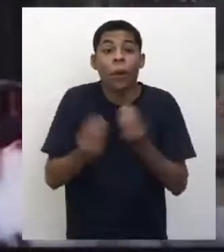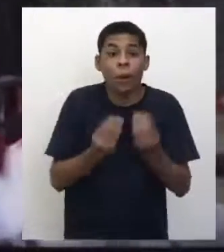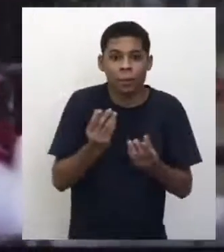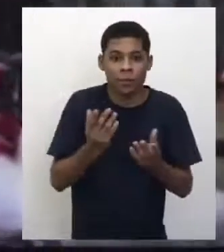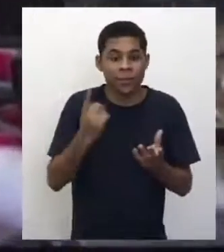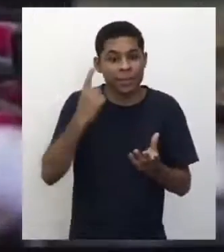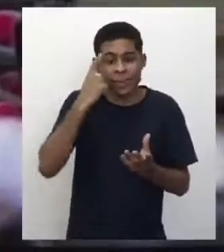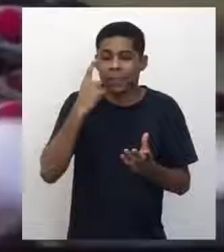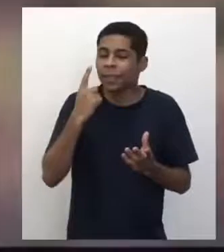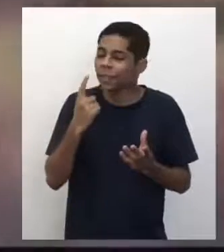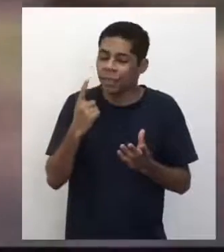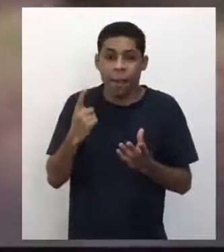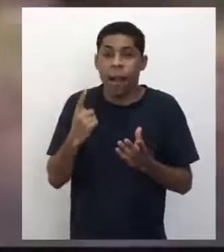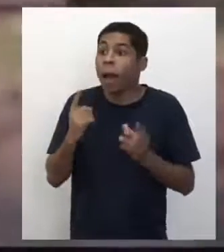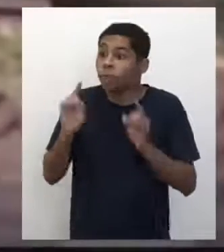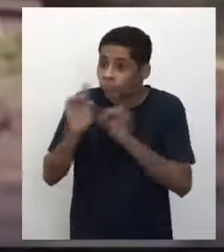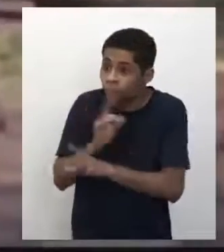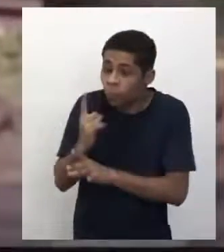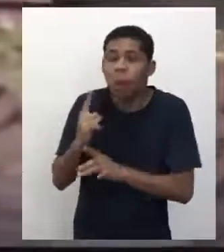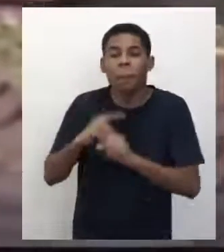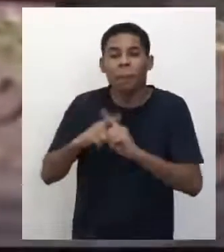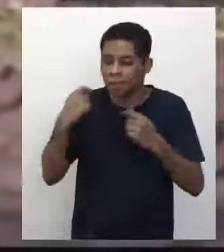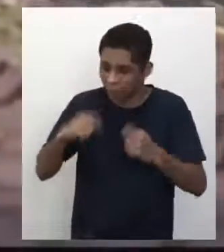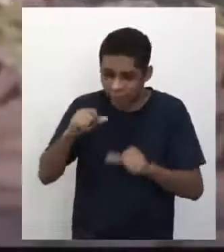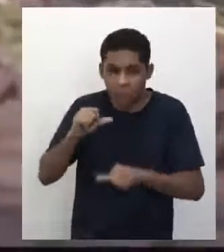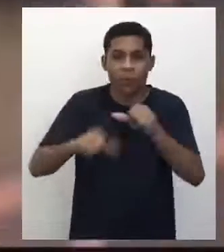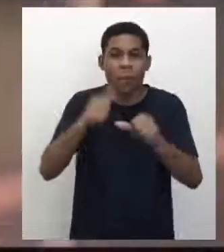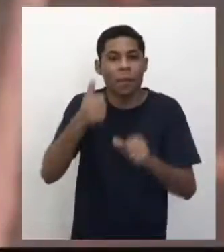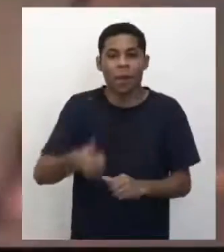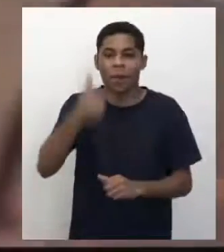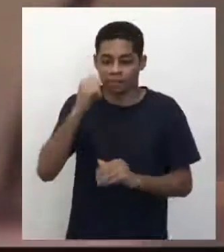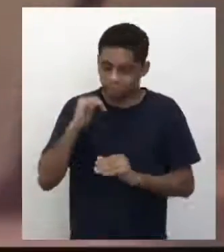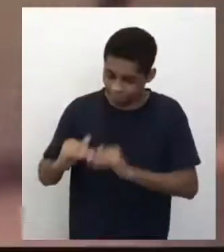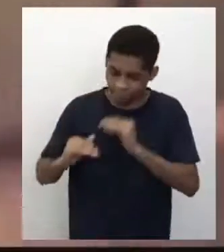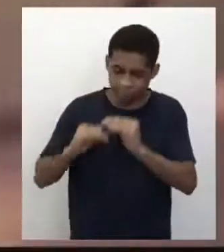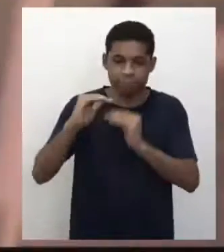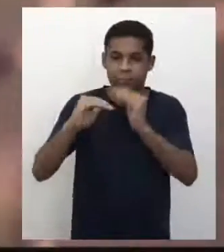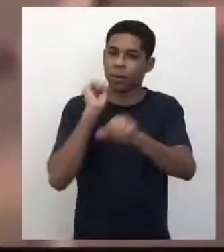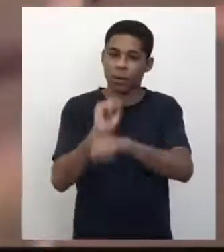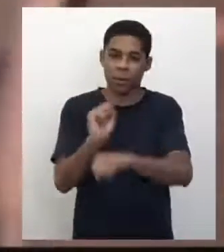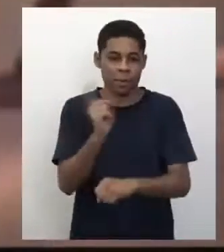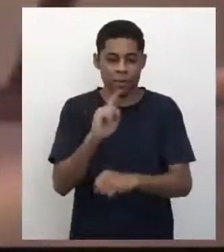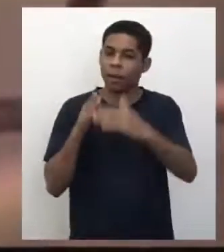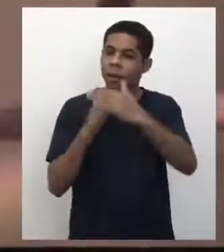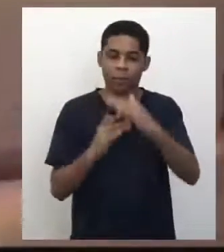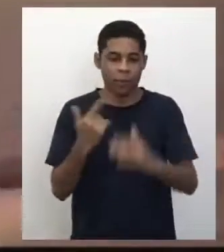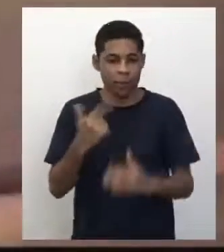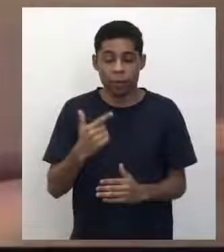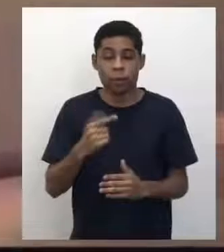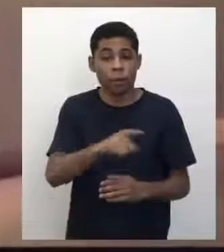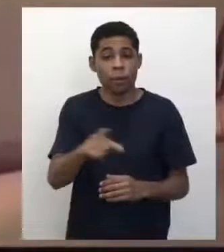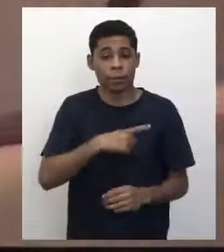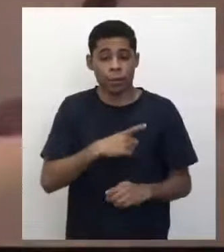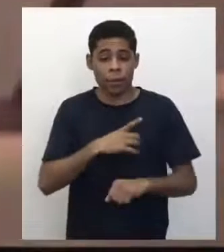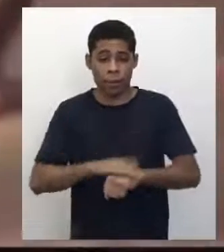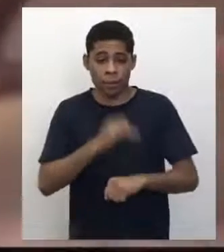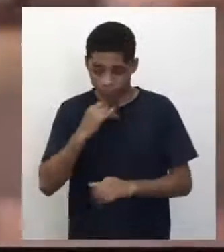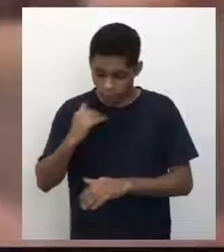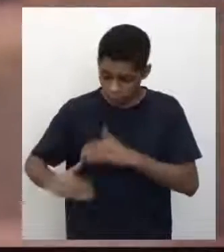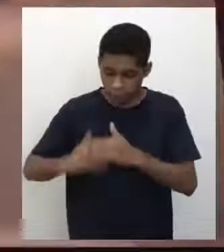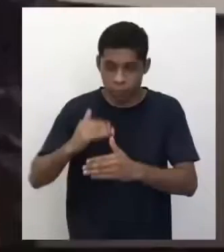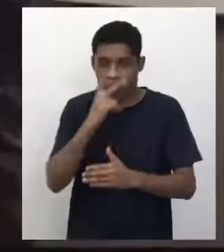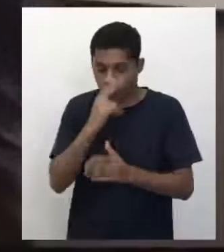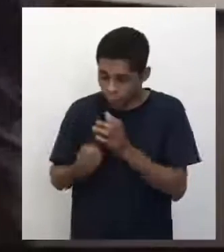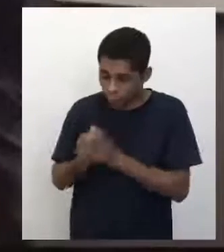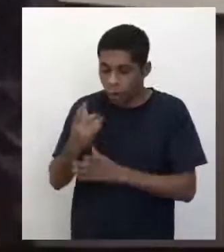constante mudança, em constante crescimento, até porque a gente tem o tempo do processo de criação